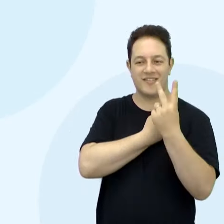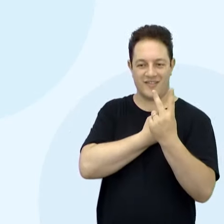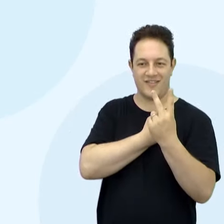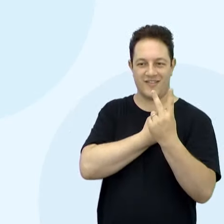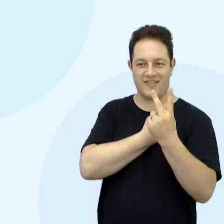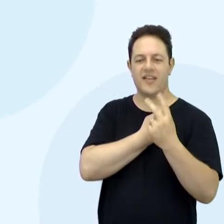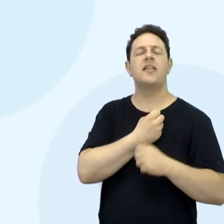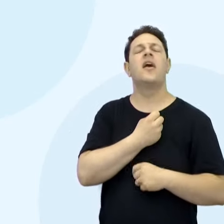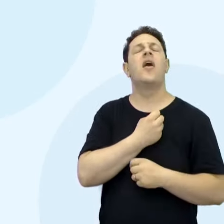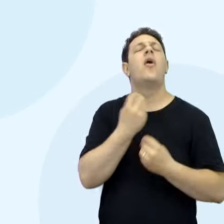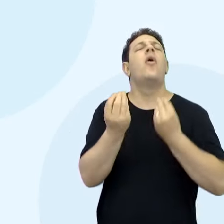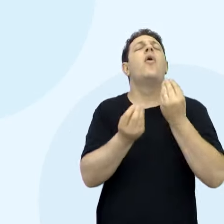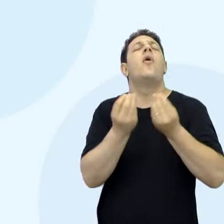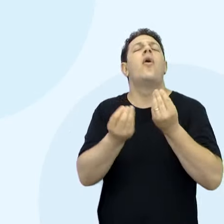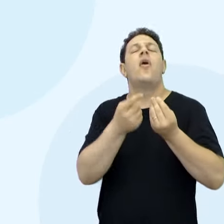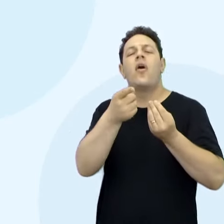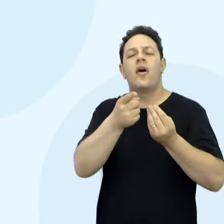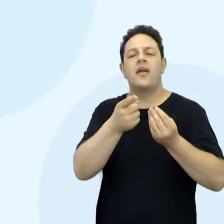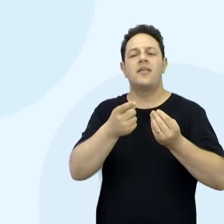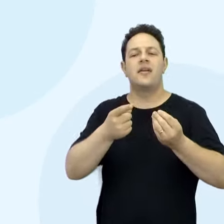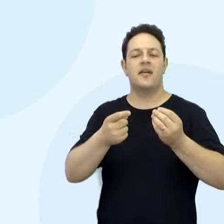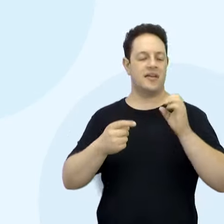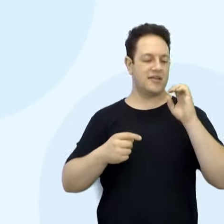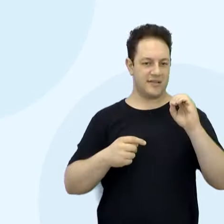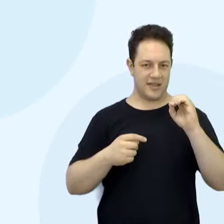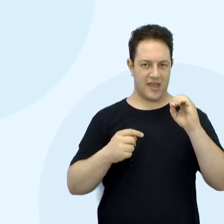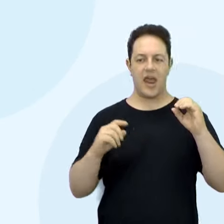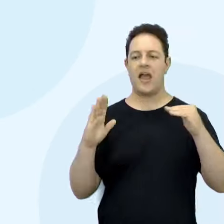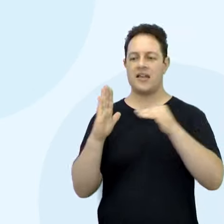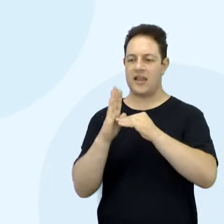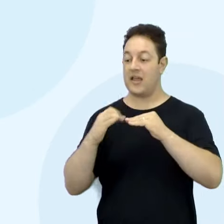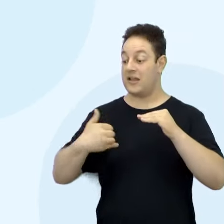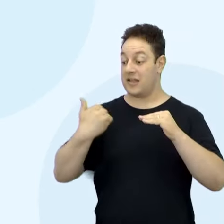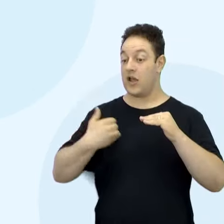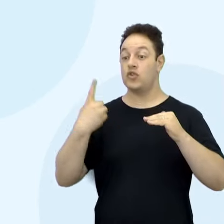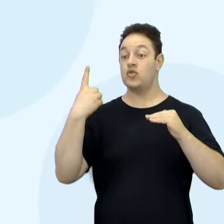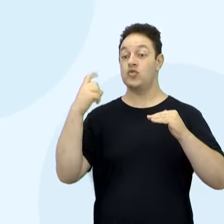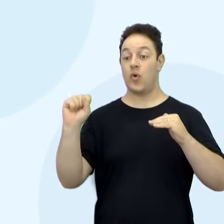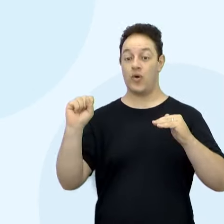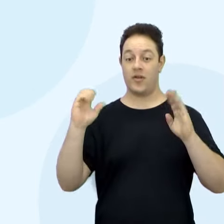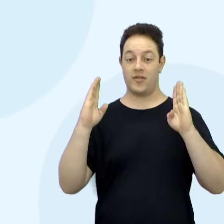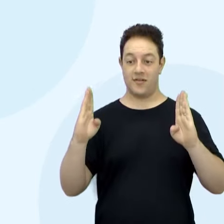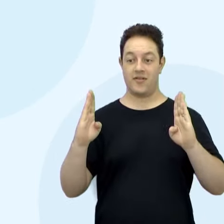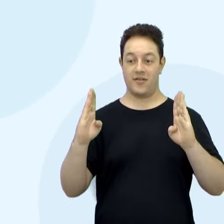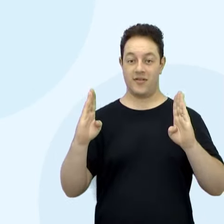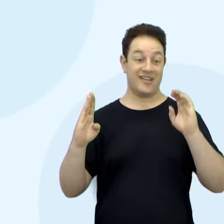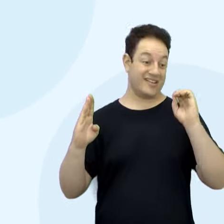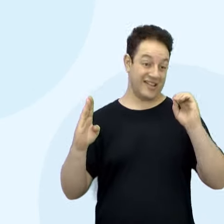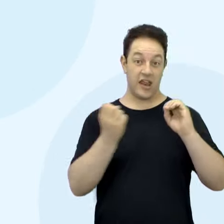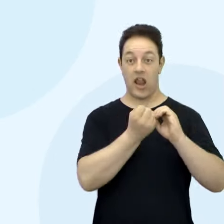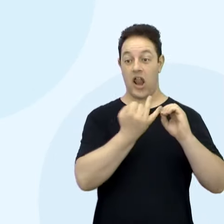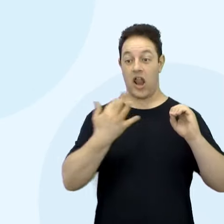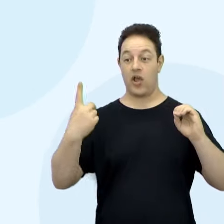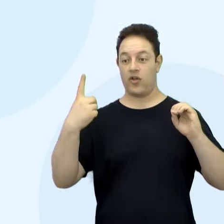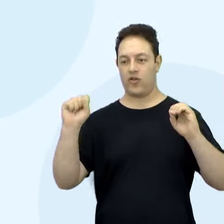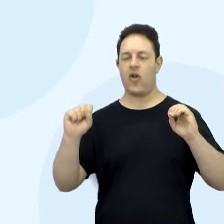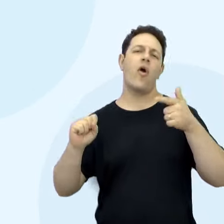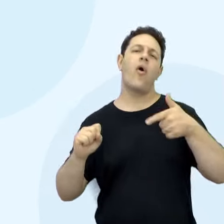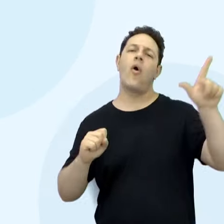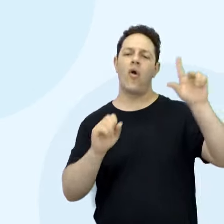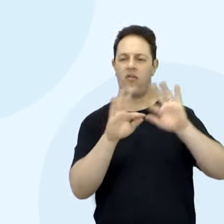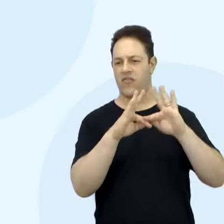de quanto gasto do zero aos 18 anos. Esse daqui é um exemplo de uma outra família, não